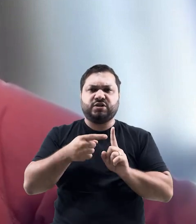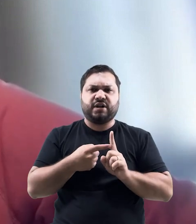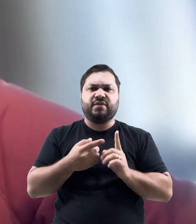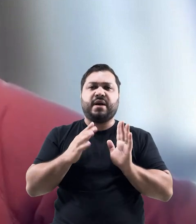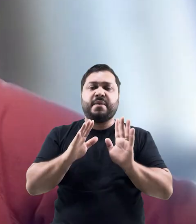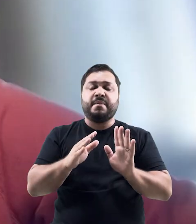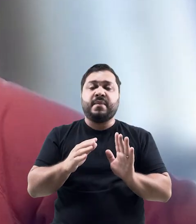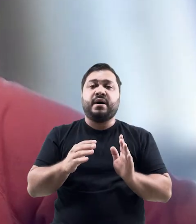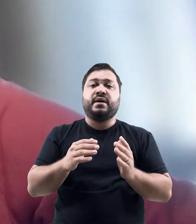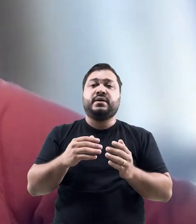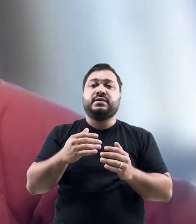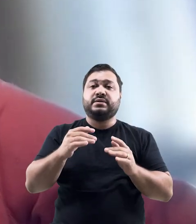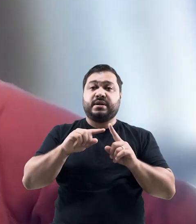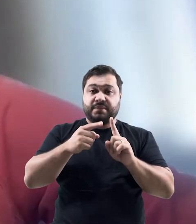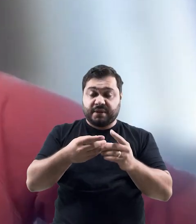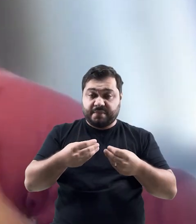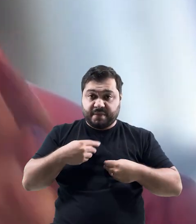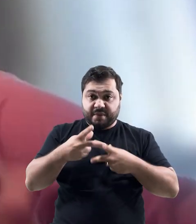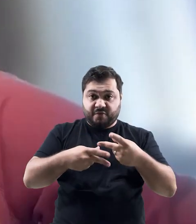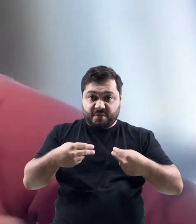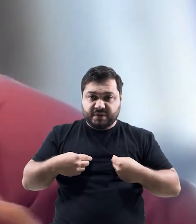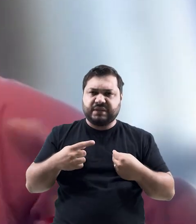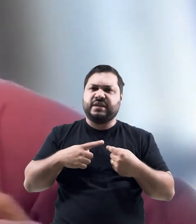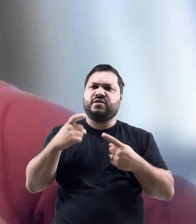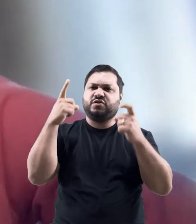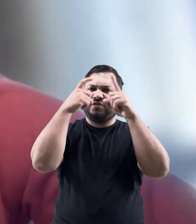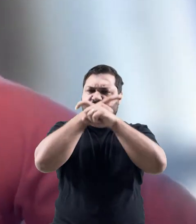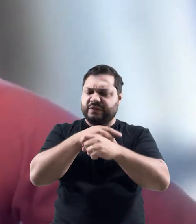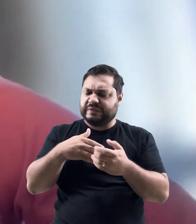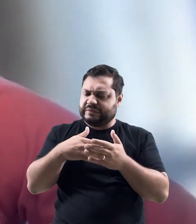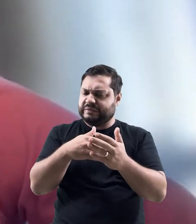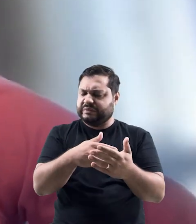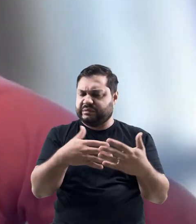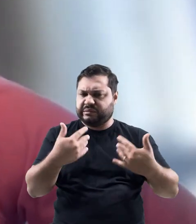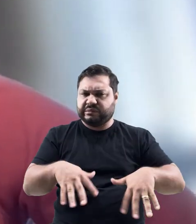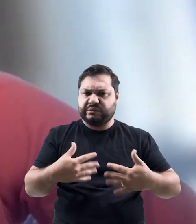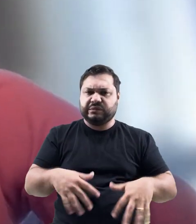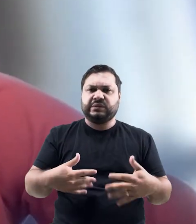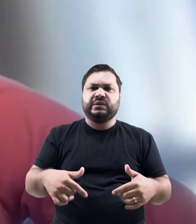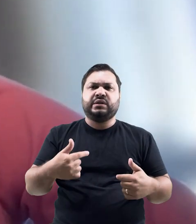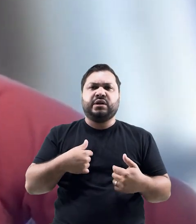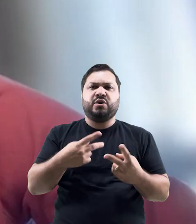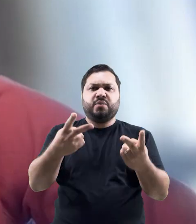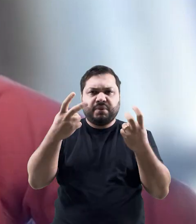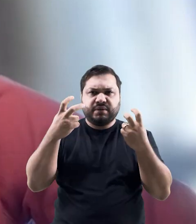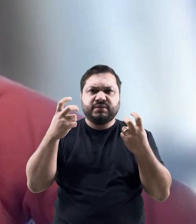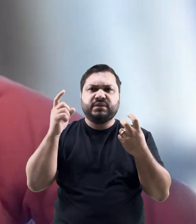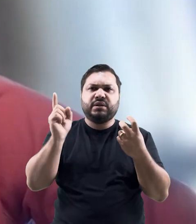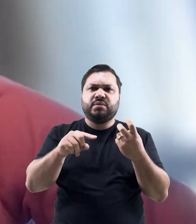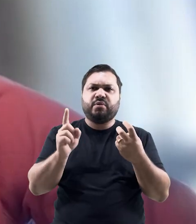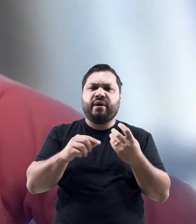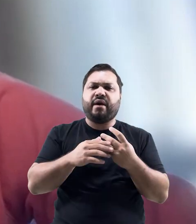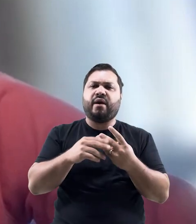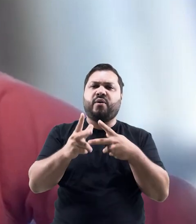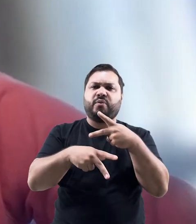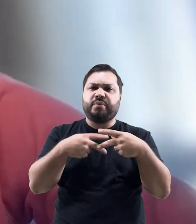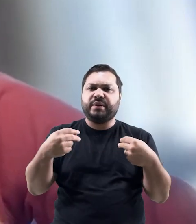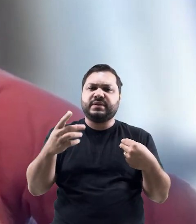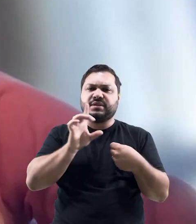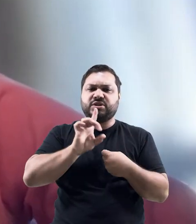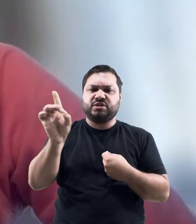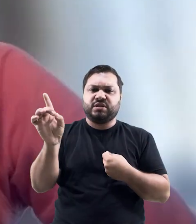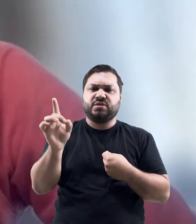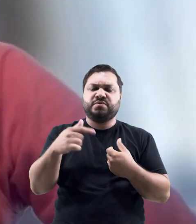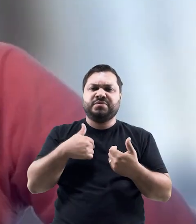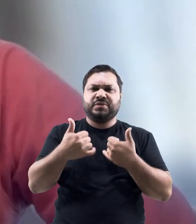assim, maternidade para mim foi um presente. Apesar de todos os perrengues, todas as dificuldades, eu enxergo muito como um presente